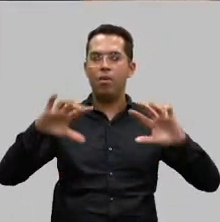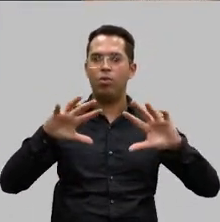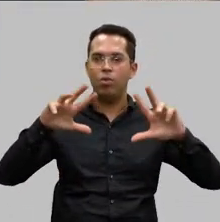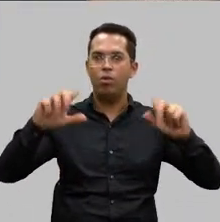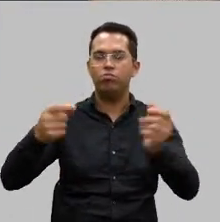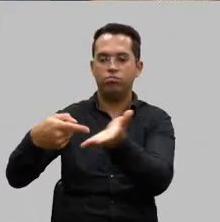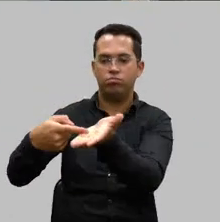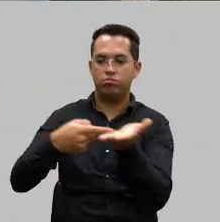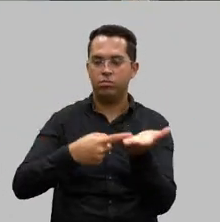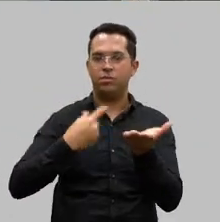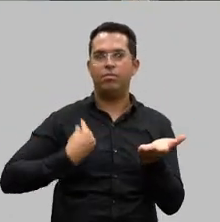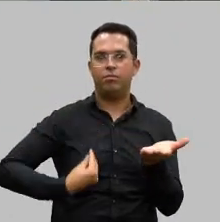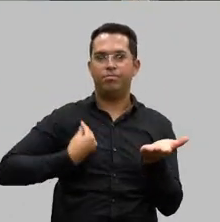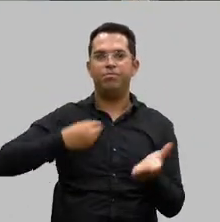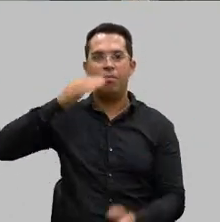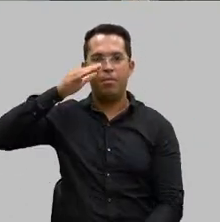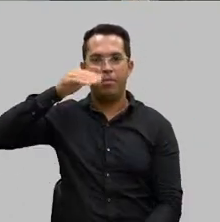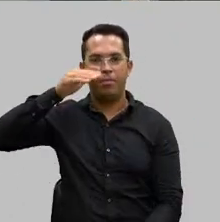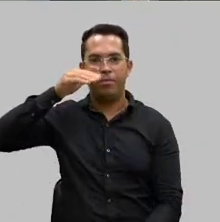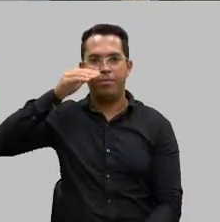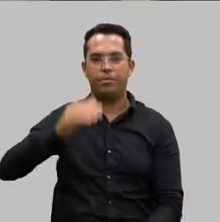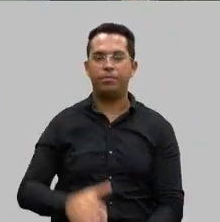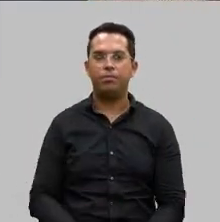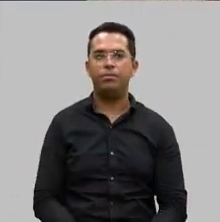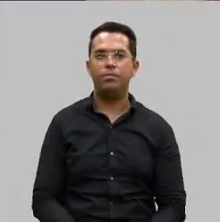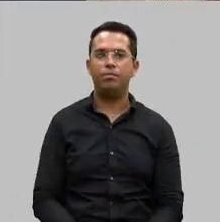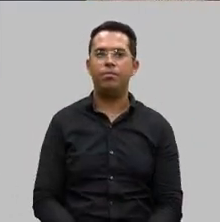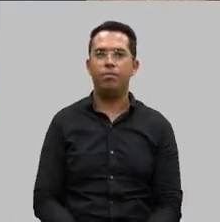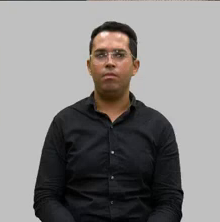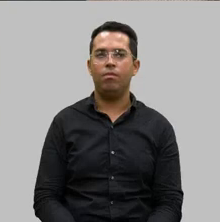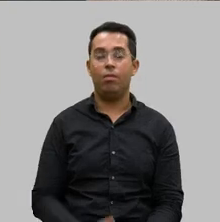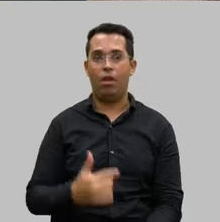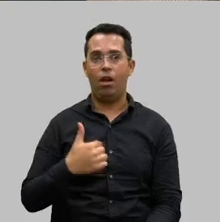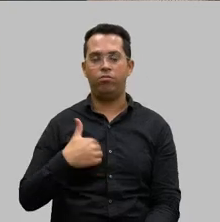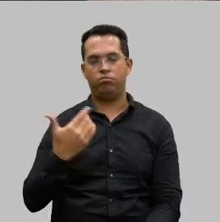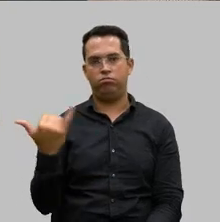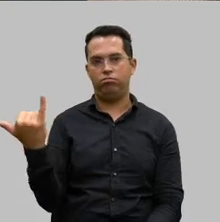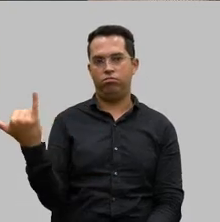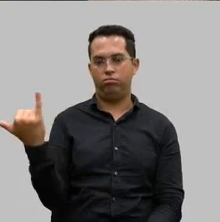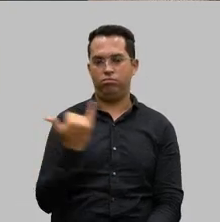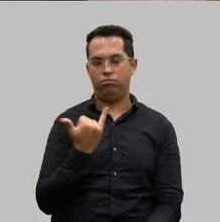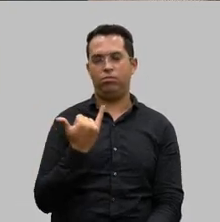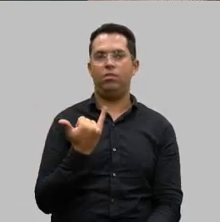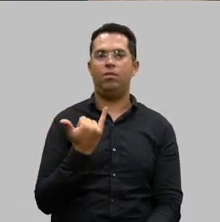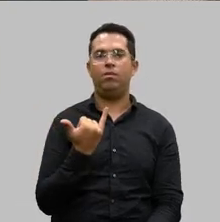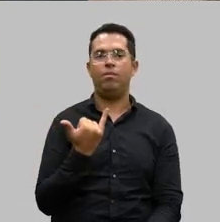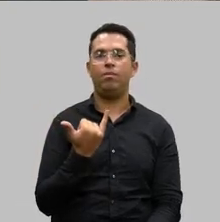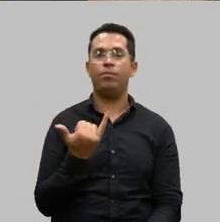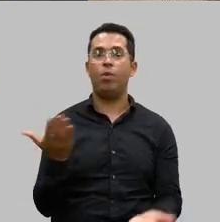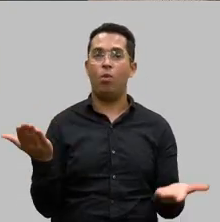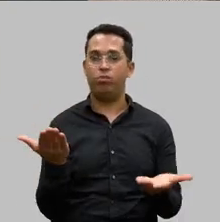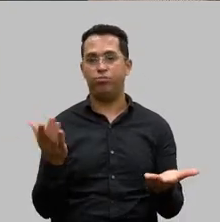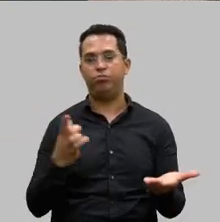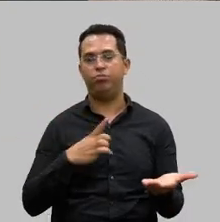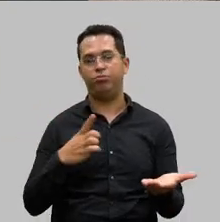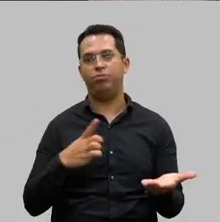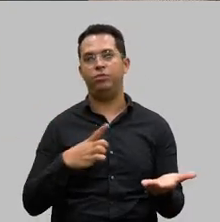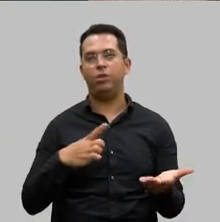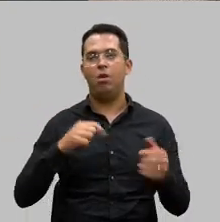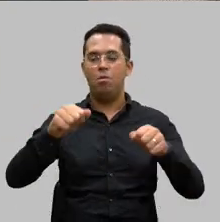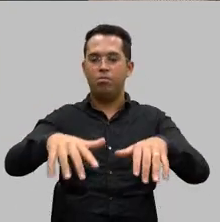convidados presentes realmente eu Quando fiquei sabendo que nós teríamos uma audiência sobre o